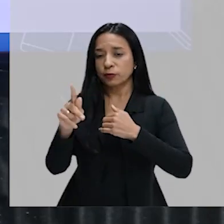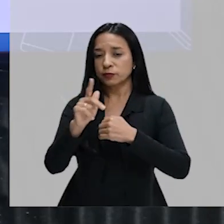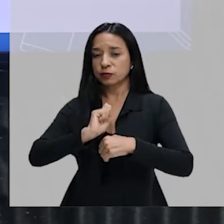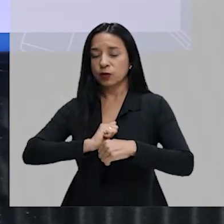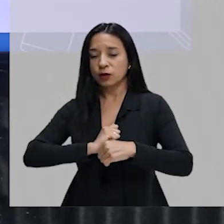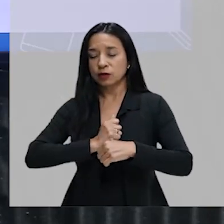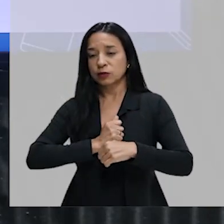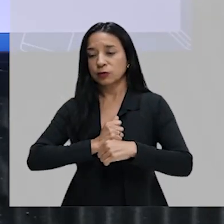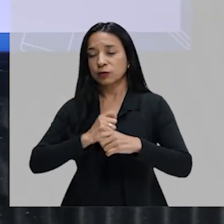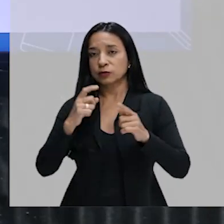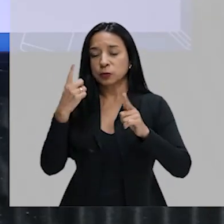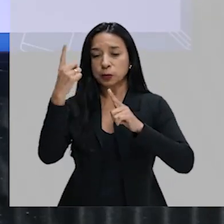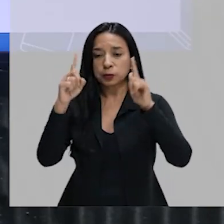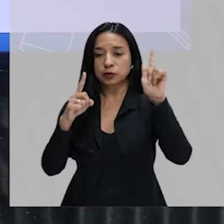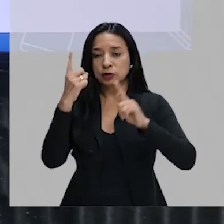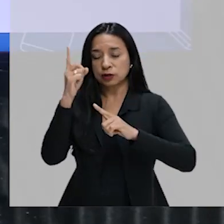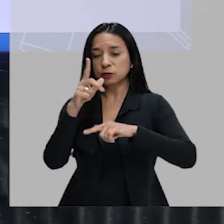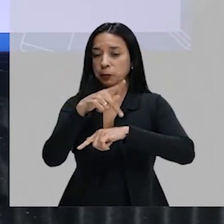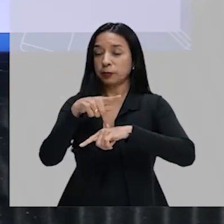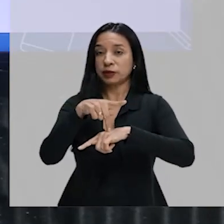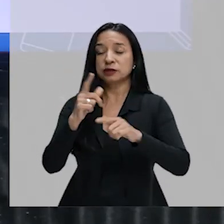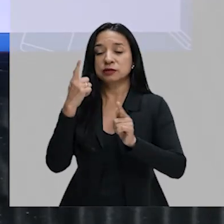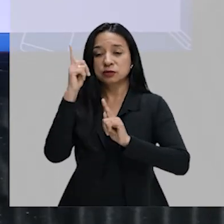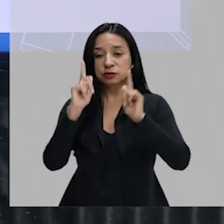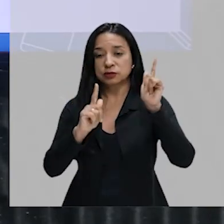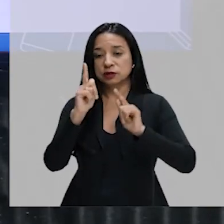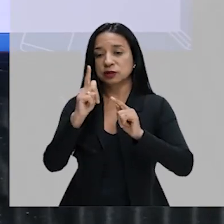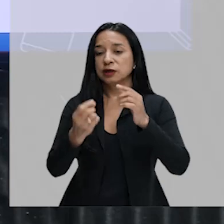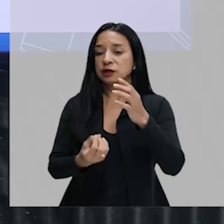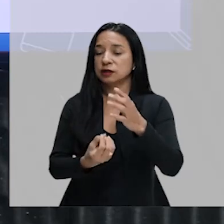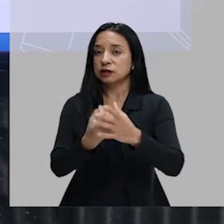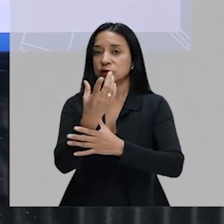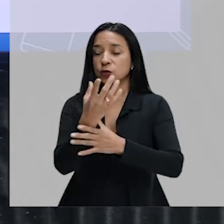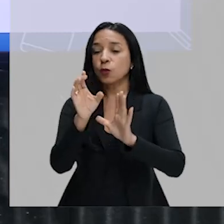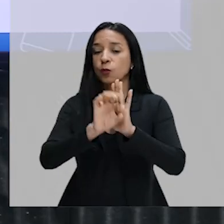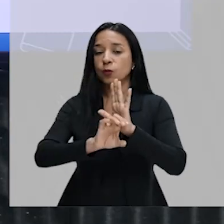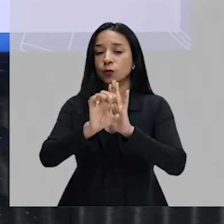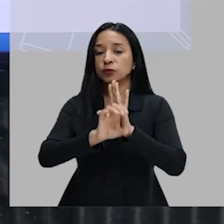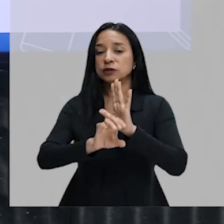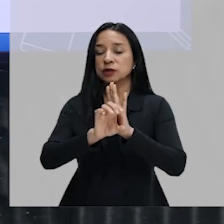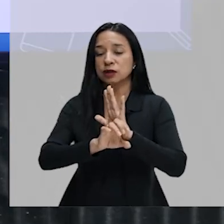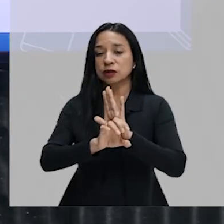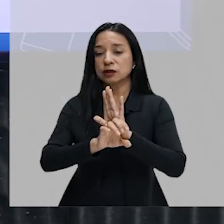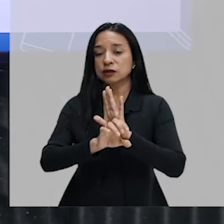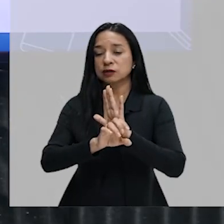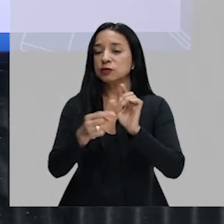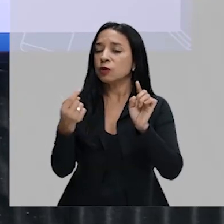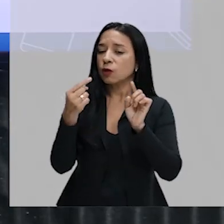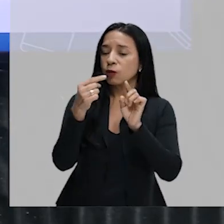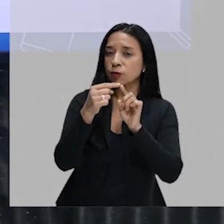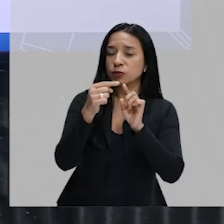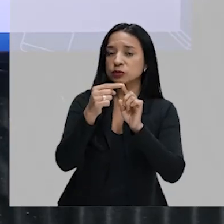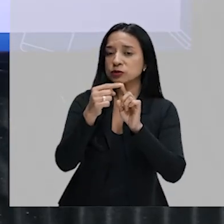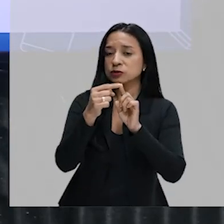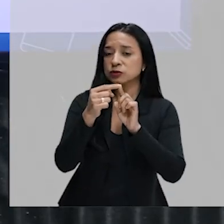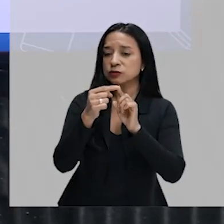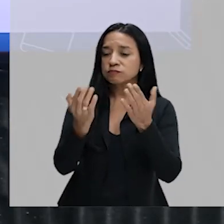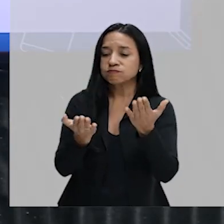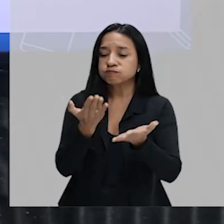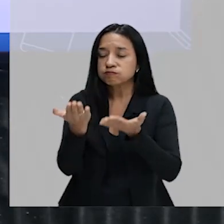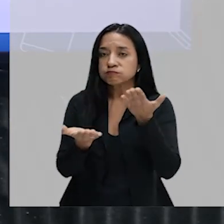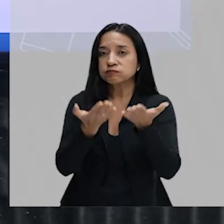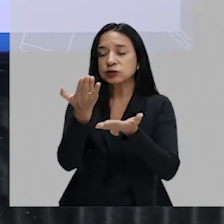de benefício ao ser humano, nós podemos colocar aqui também dentro da nossa aulinha de educação física. Óbvio